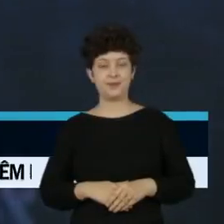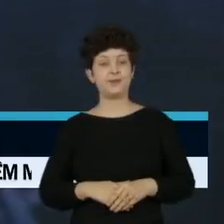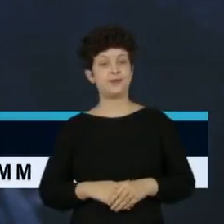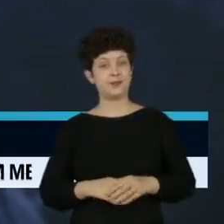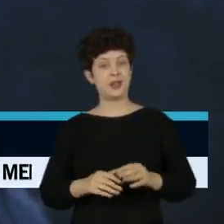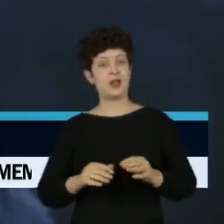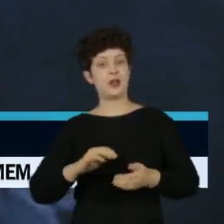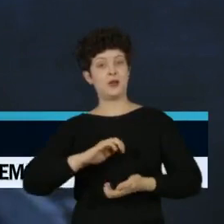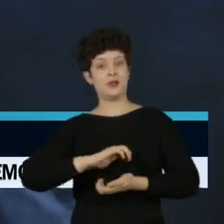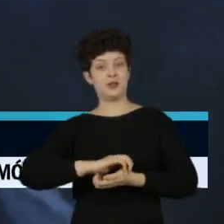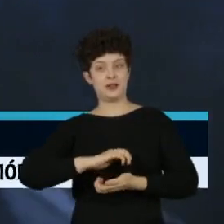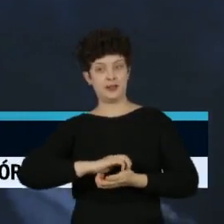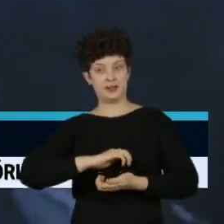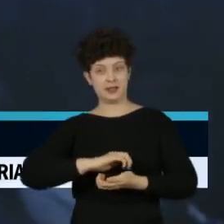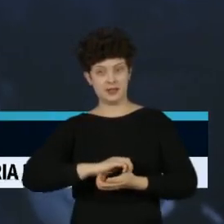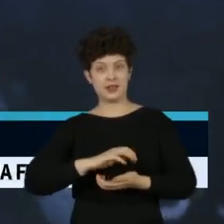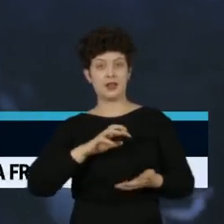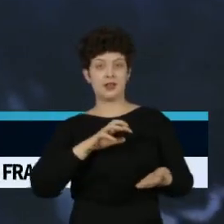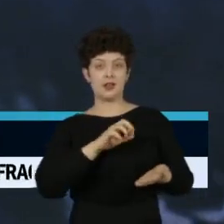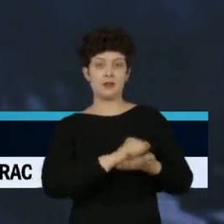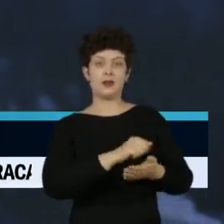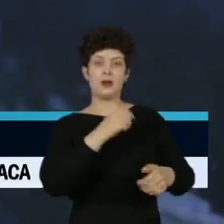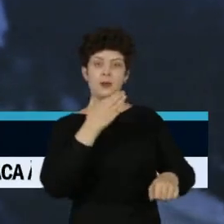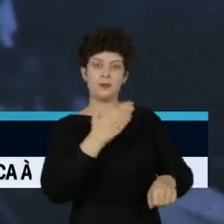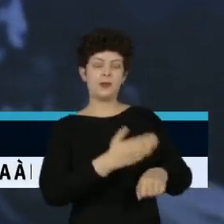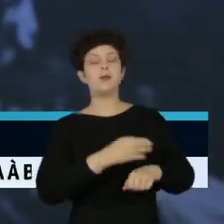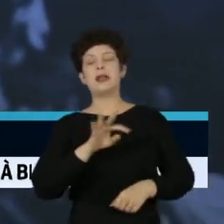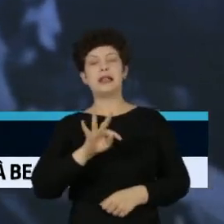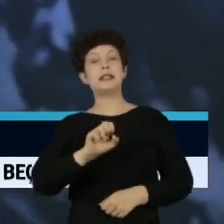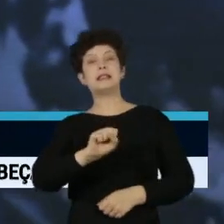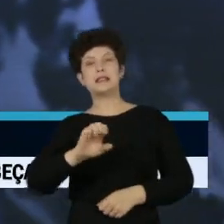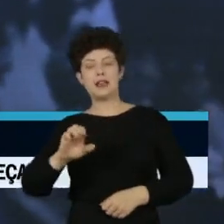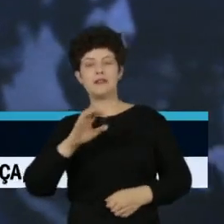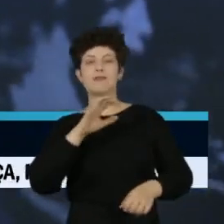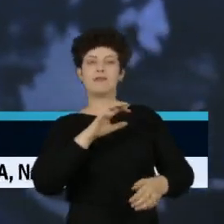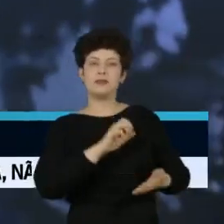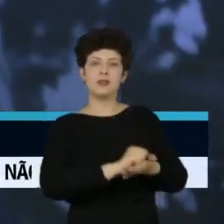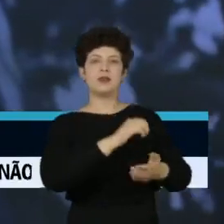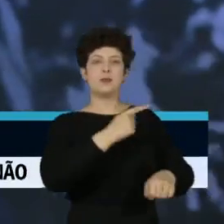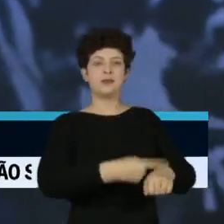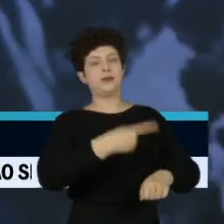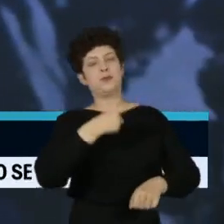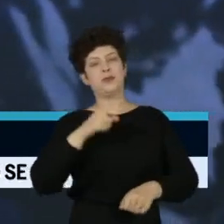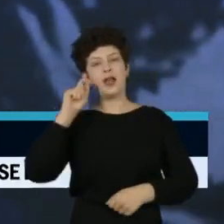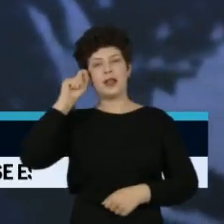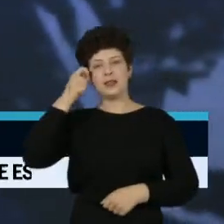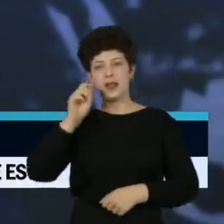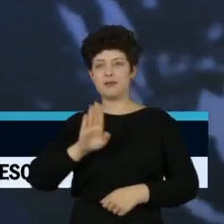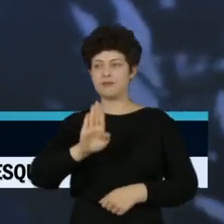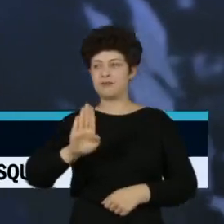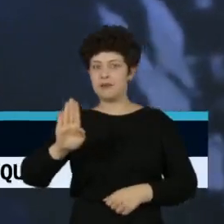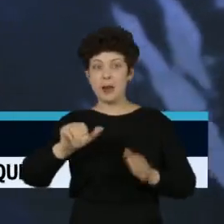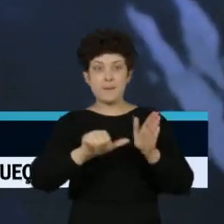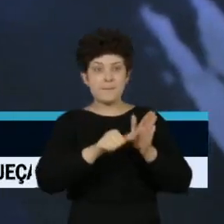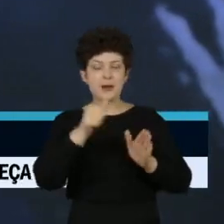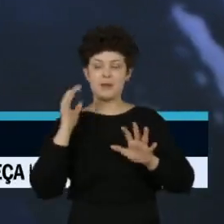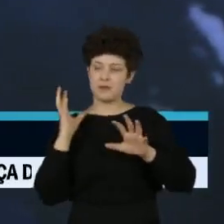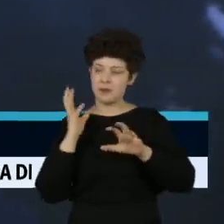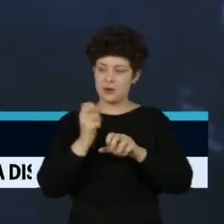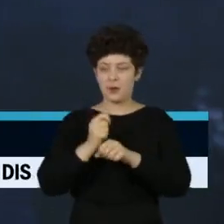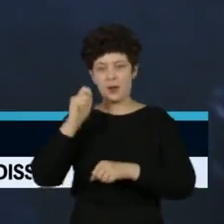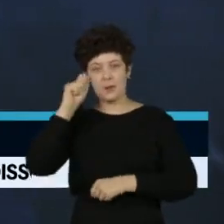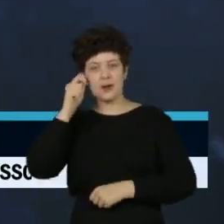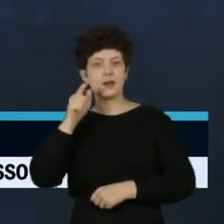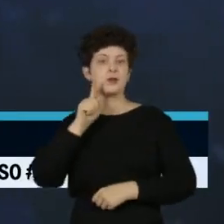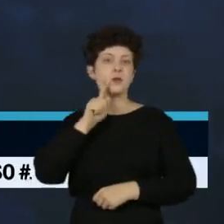O Tribunal Superior Eleitoral registrou recorde de candidatos negros para as eleições gerais deste ano. Pela primeira vez, o total de pretos